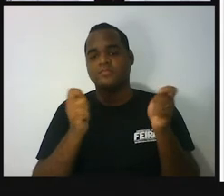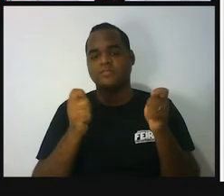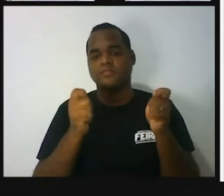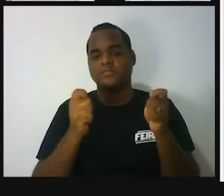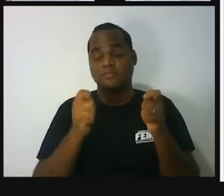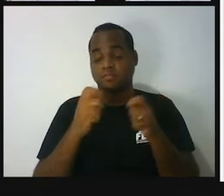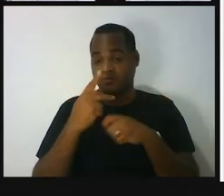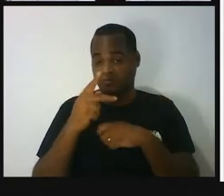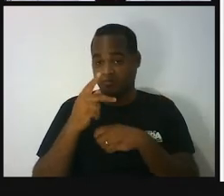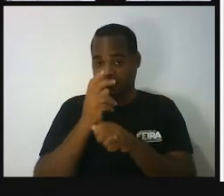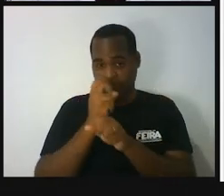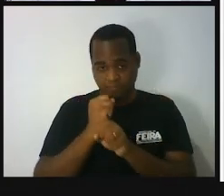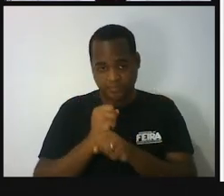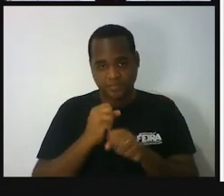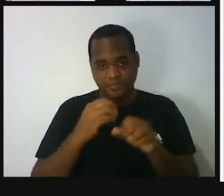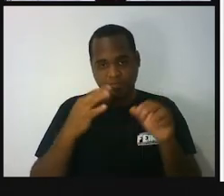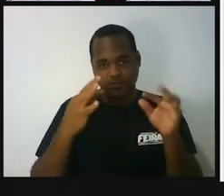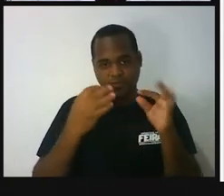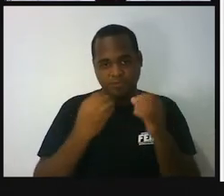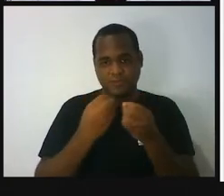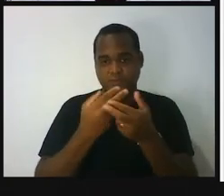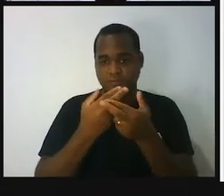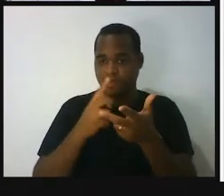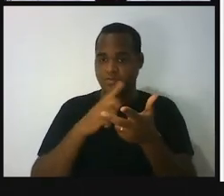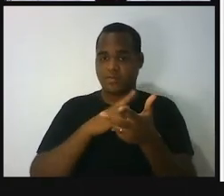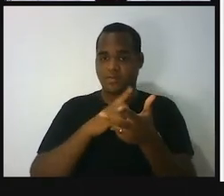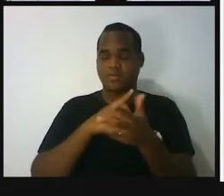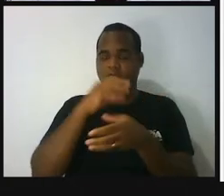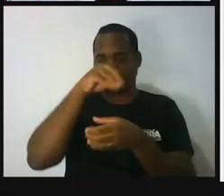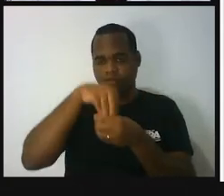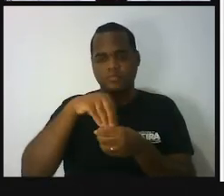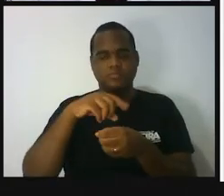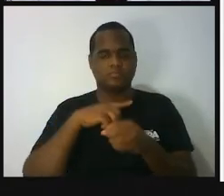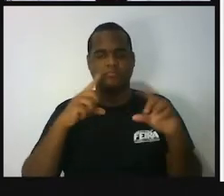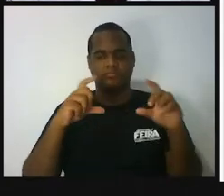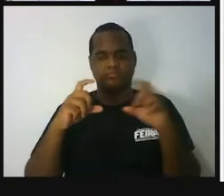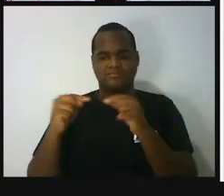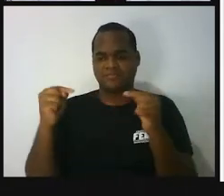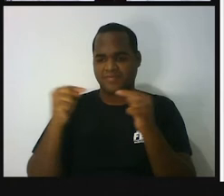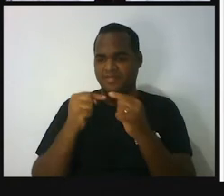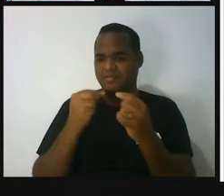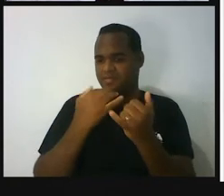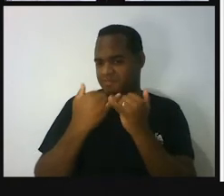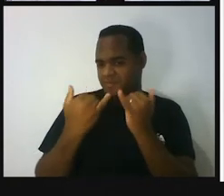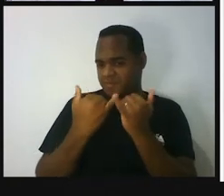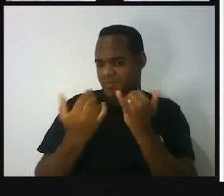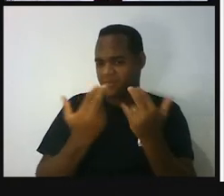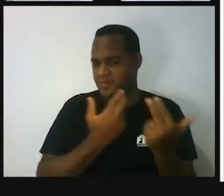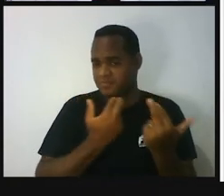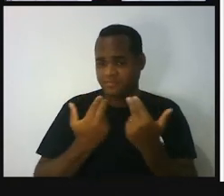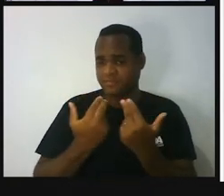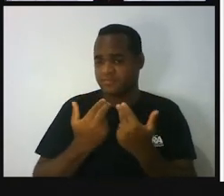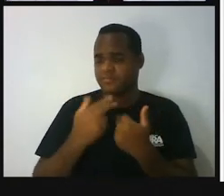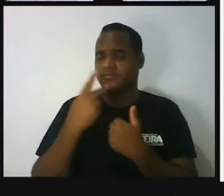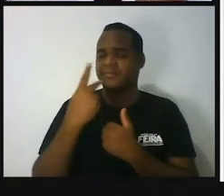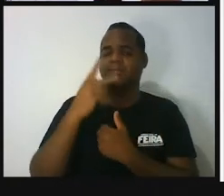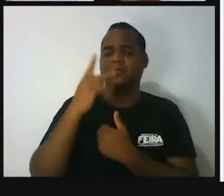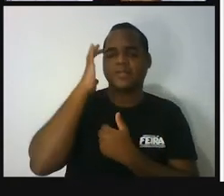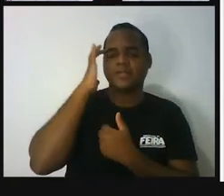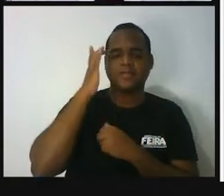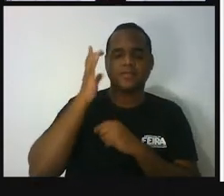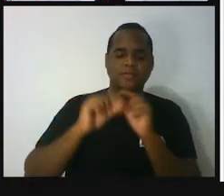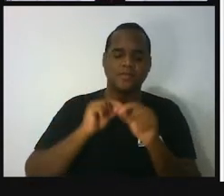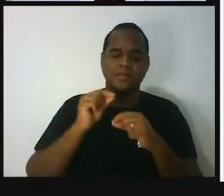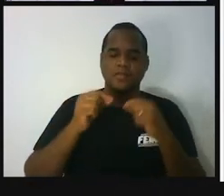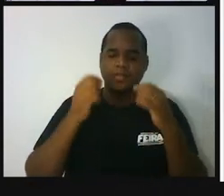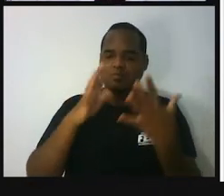a medida de todos esses ângulos dentro dessa figura vão ser iguais? O que é que você acha? O que é que